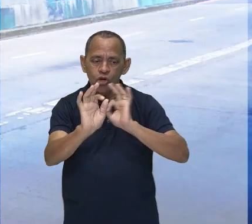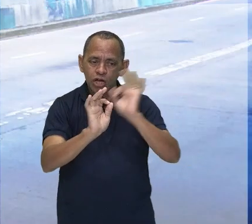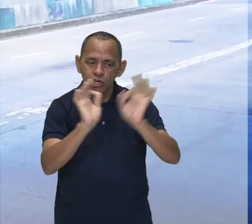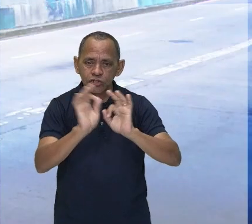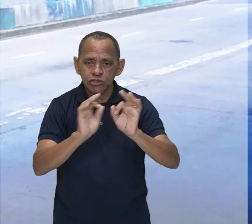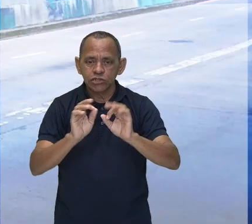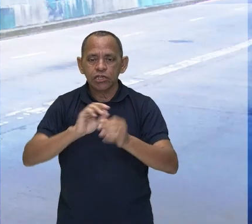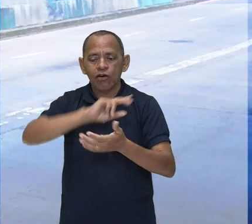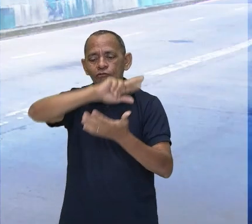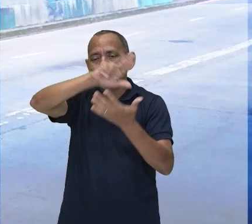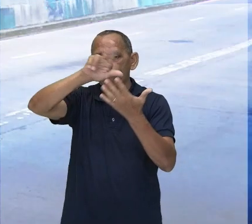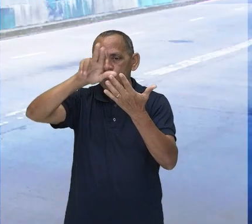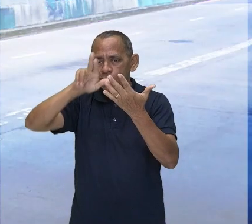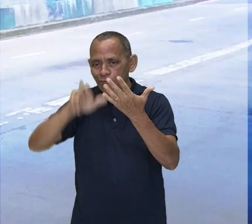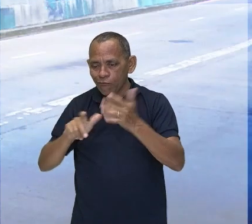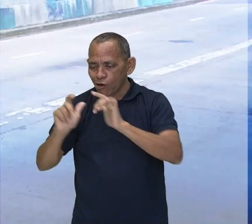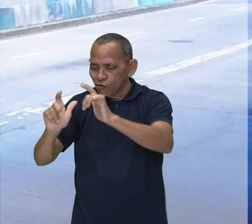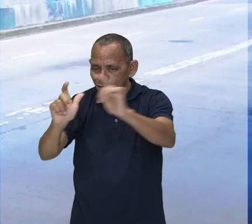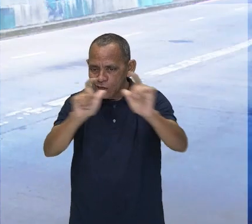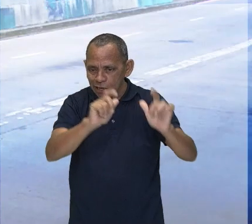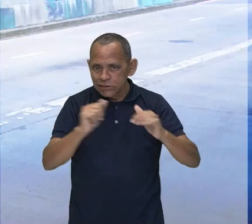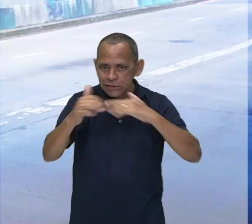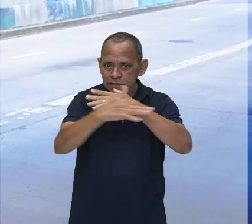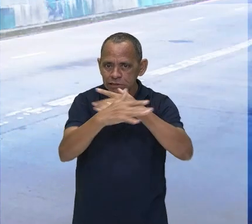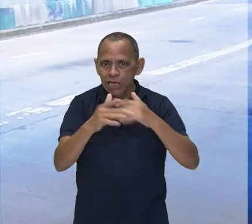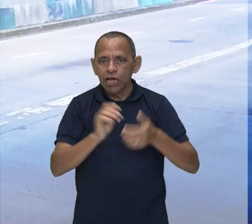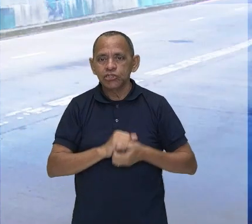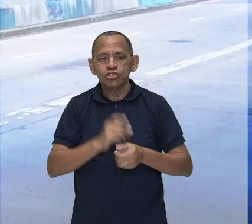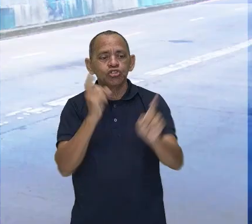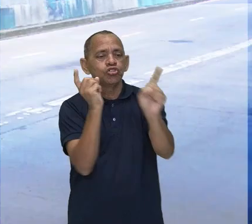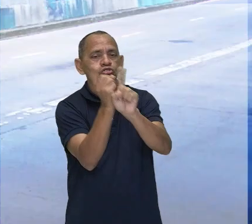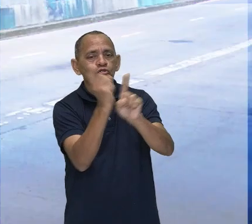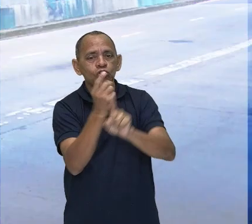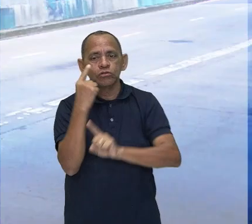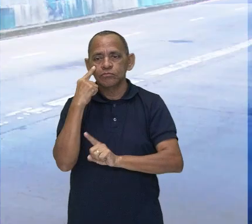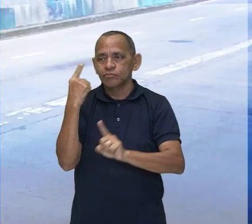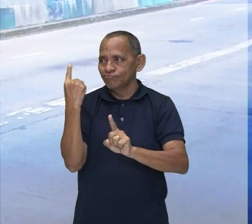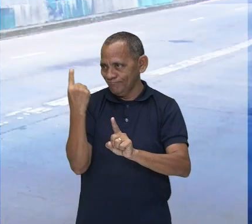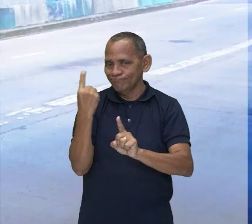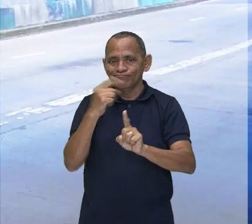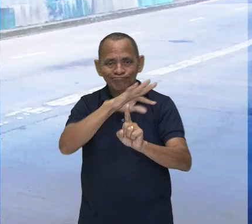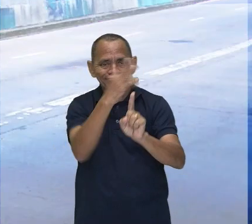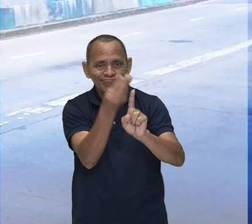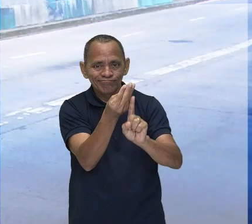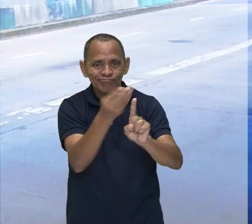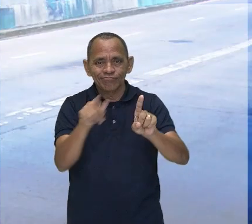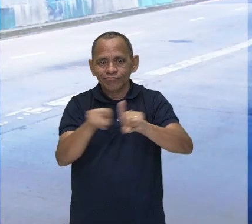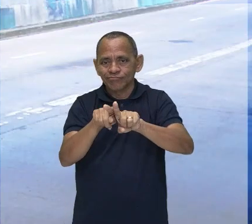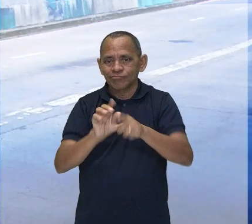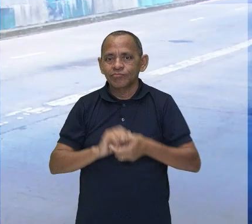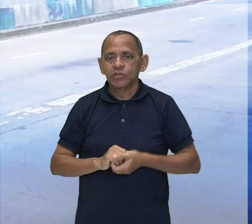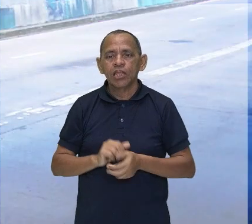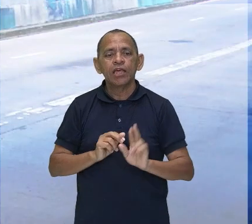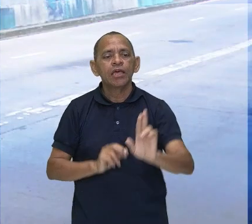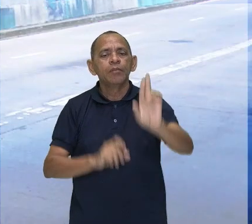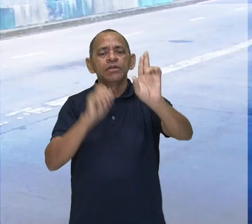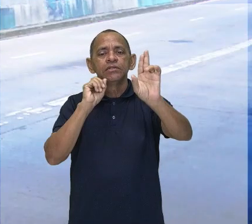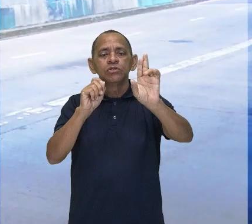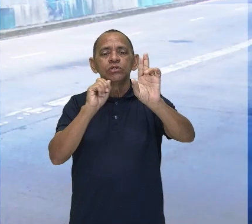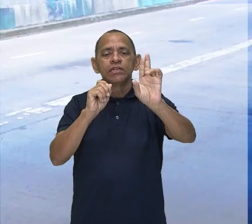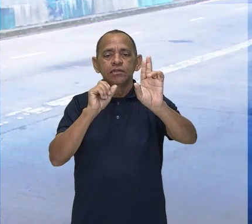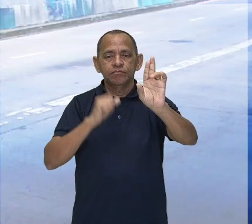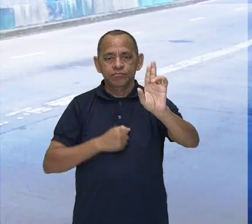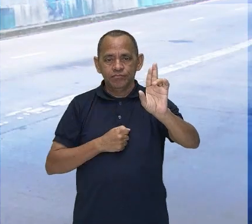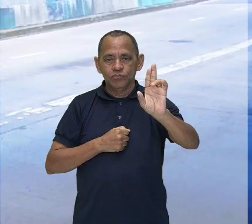lugares da cidade, a gente se depara com essa arte, né? A arte aqui que representa